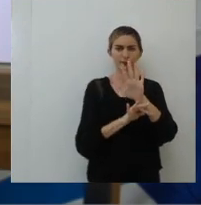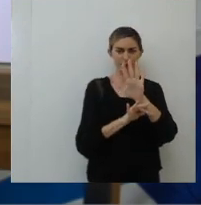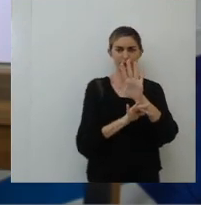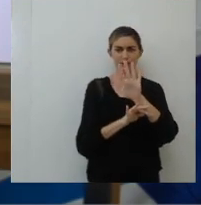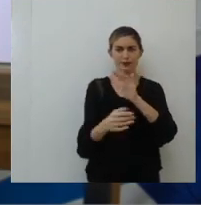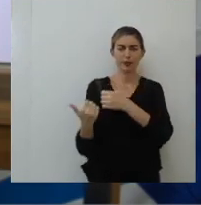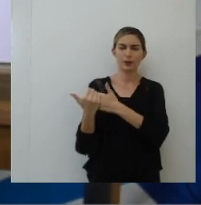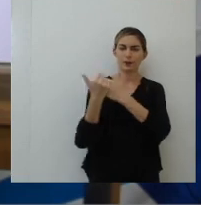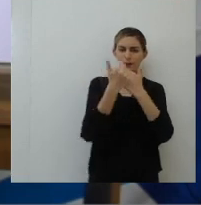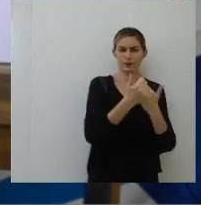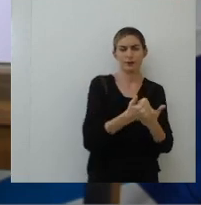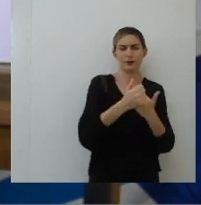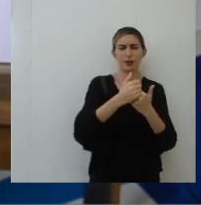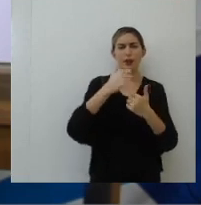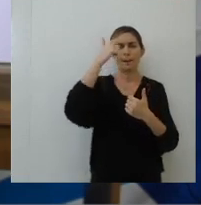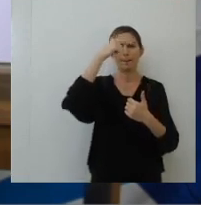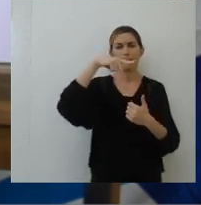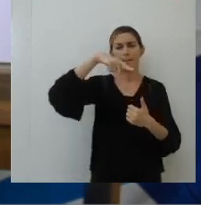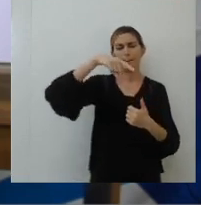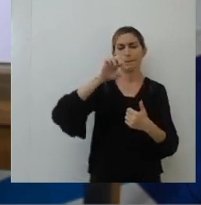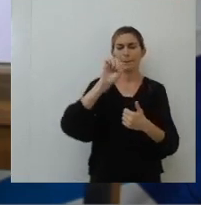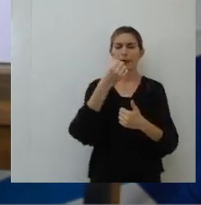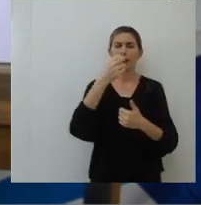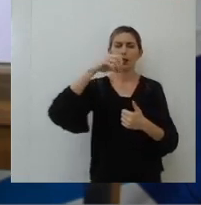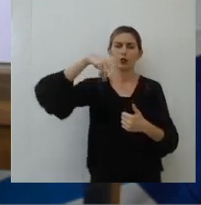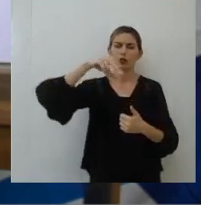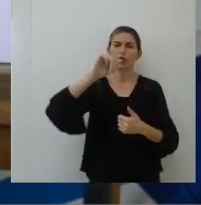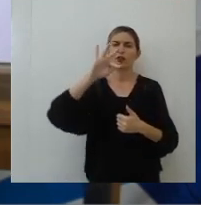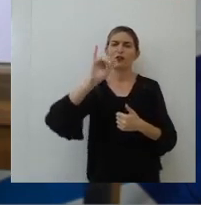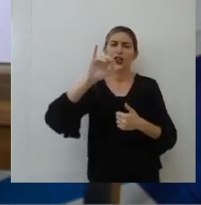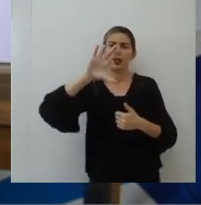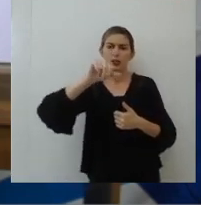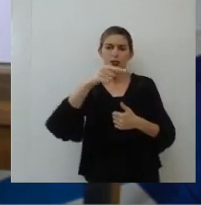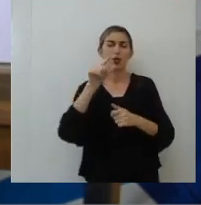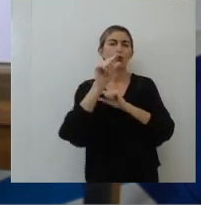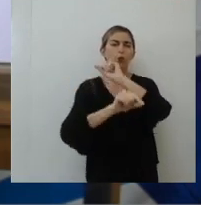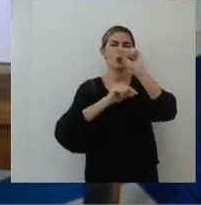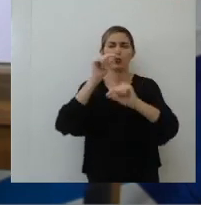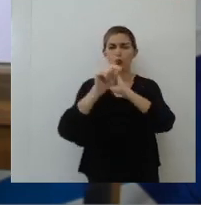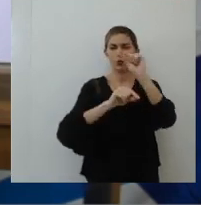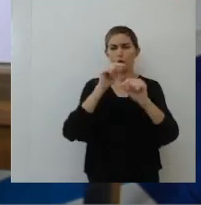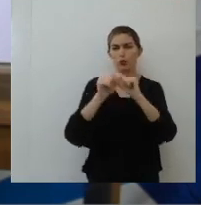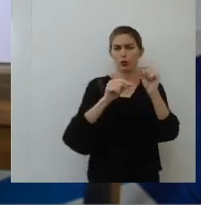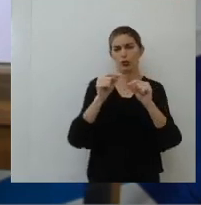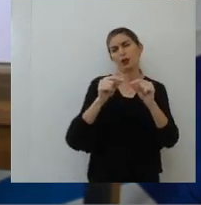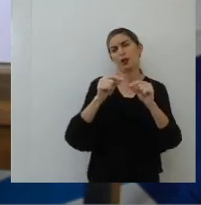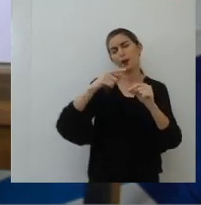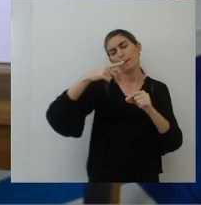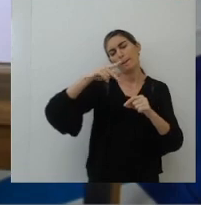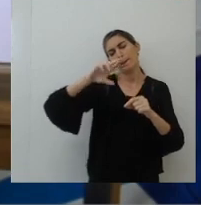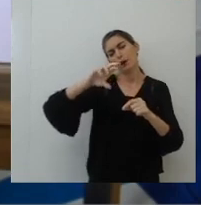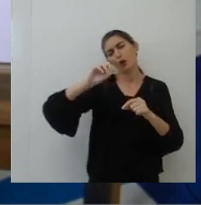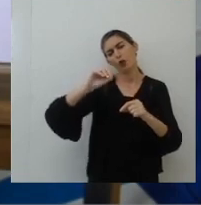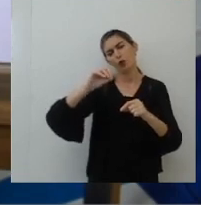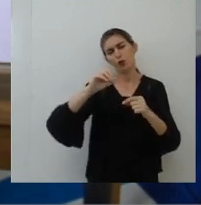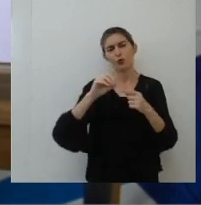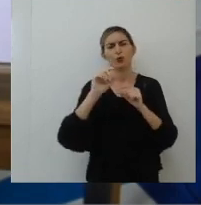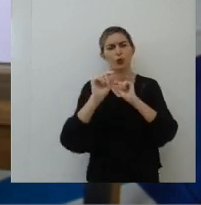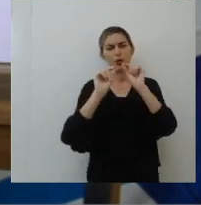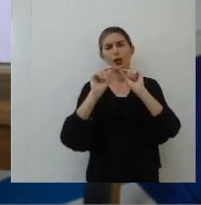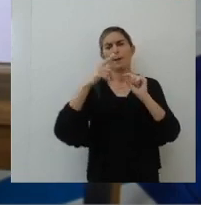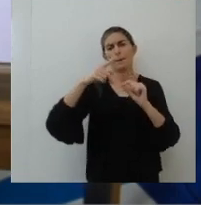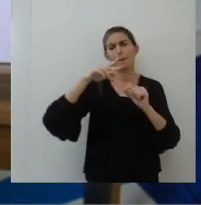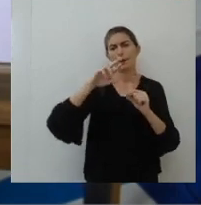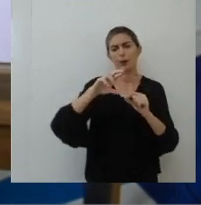Personificação. Deixa eu só ver aqui. Pronto, já do exercício. É a última, tá? Personificação, também chamada de prosopopeia. Personificação,